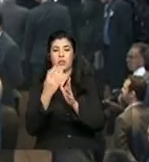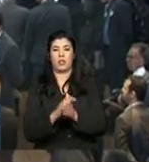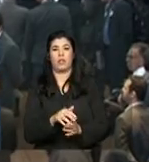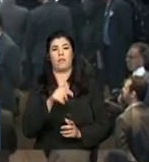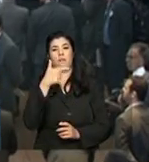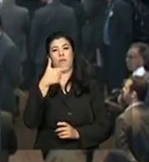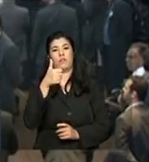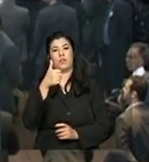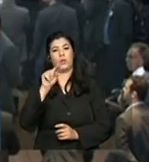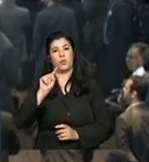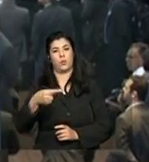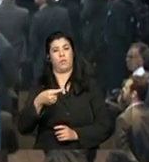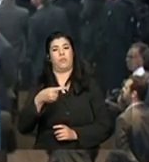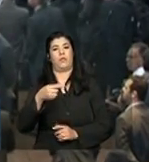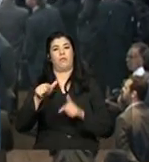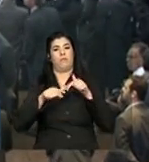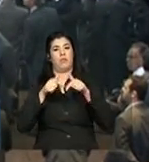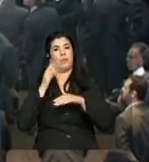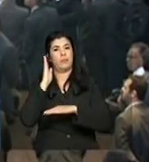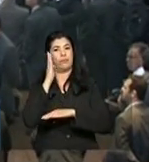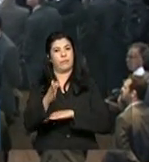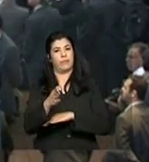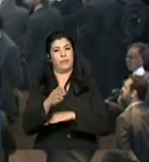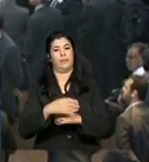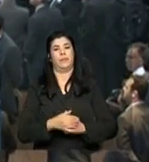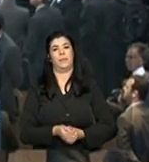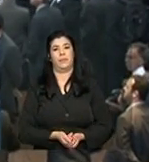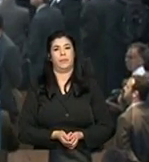21 mil empregos diretos.